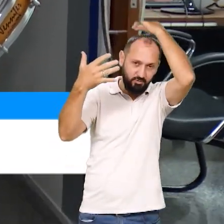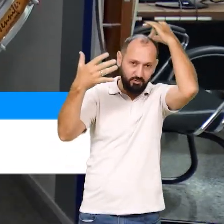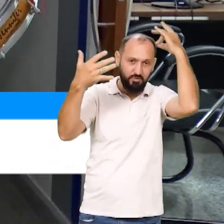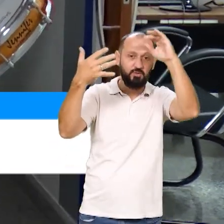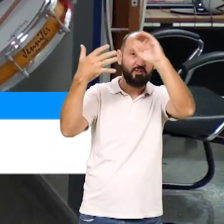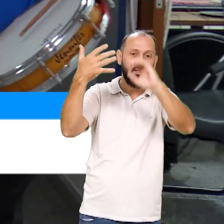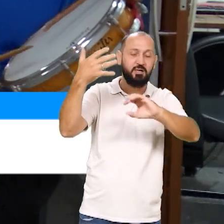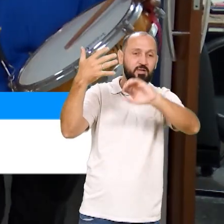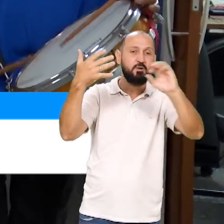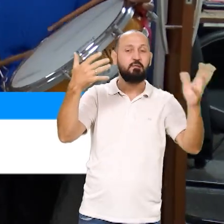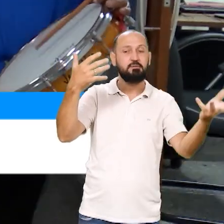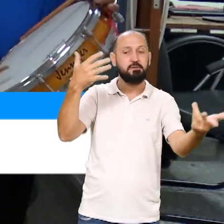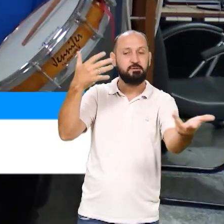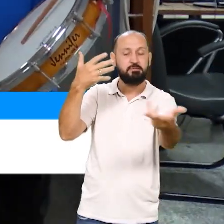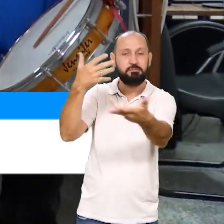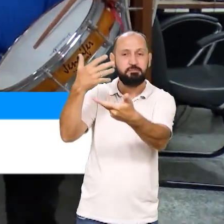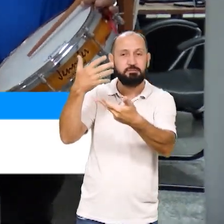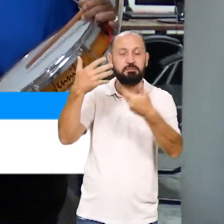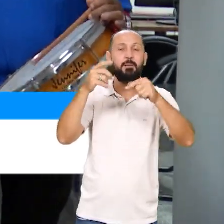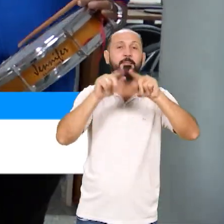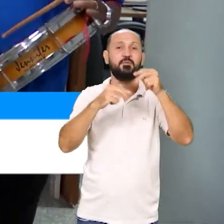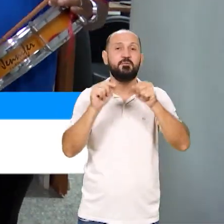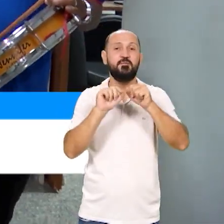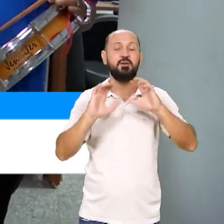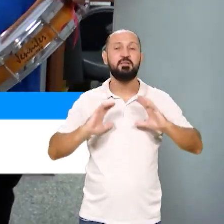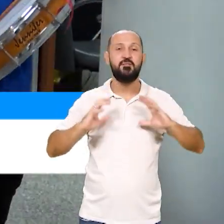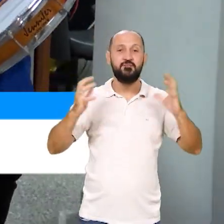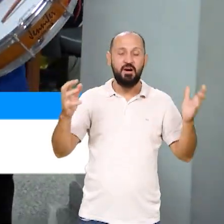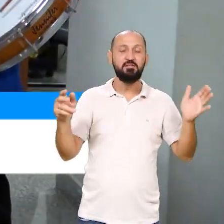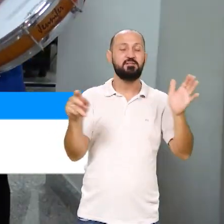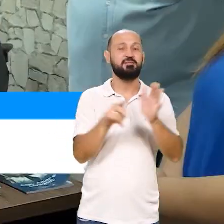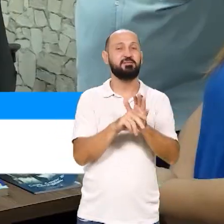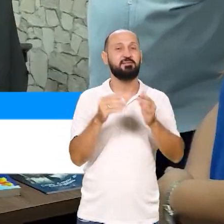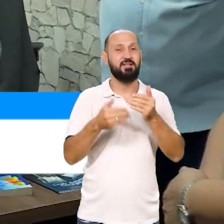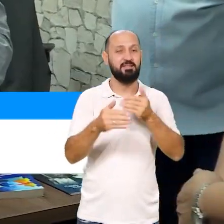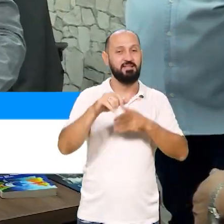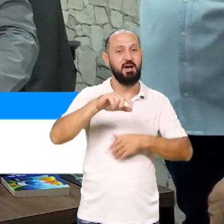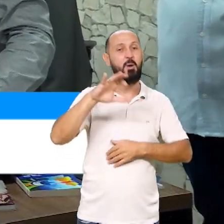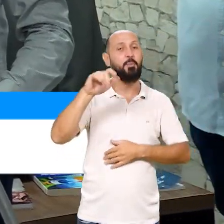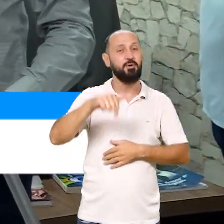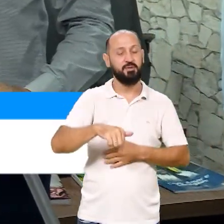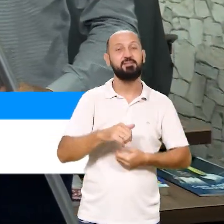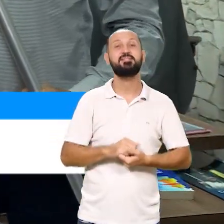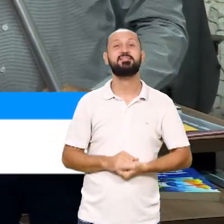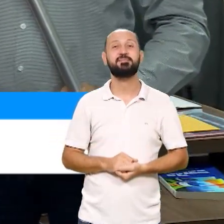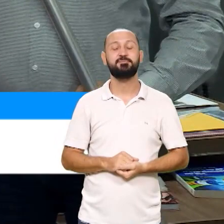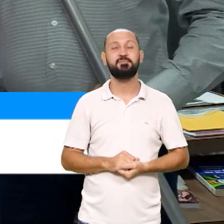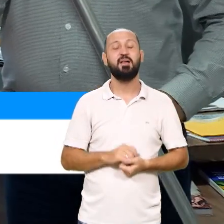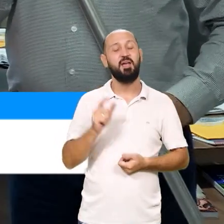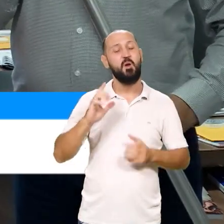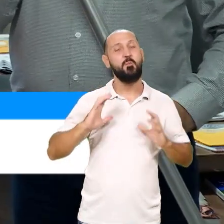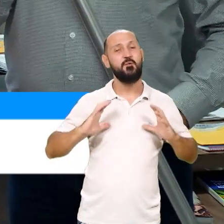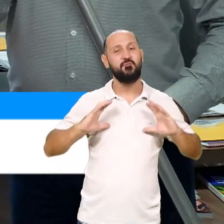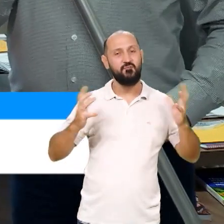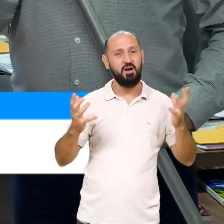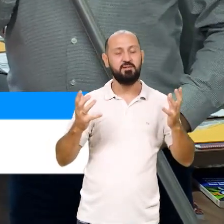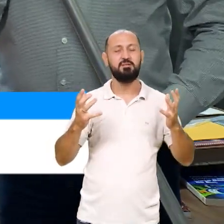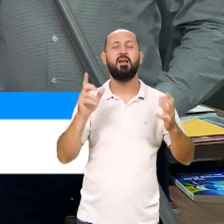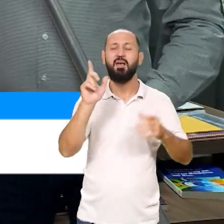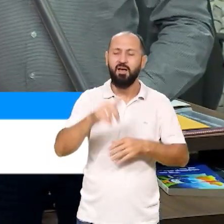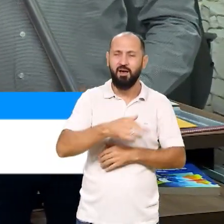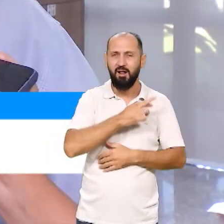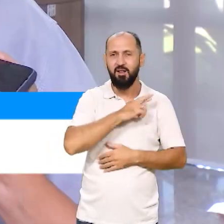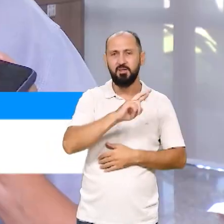Espírito Santo aos católicos e arrecadaram recursos para a celebração das festividades em Campo Grande. É